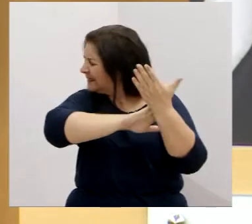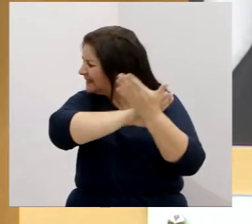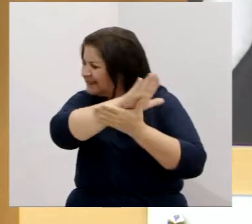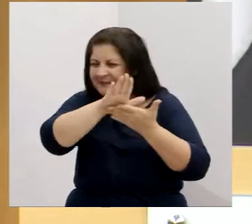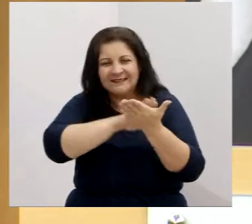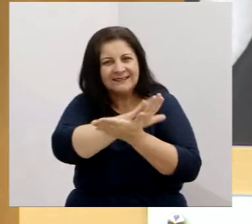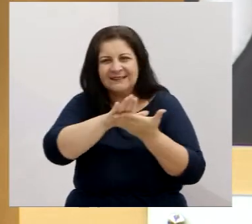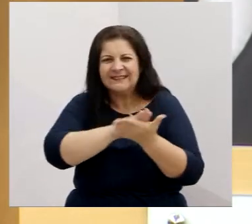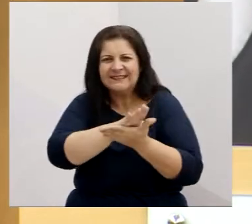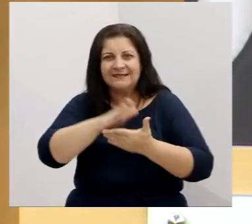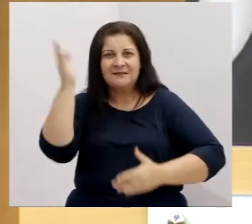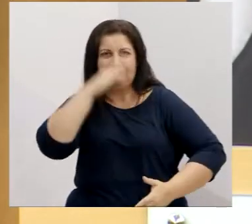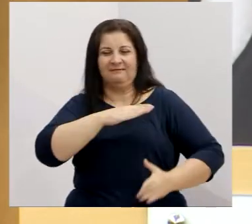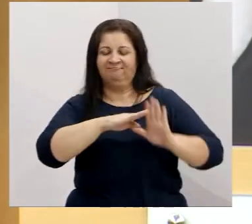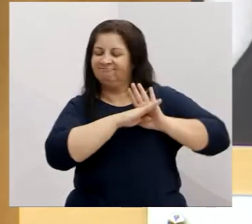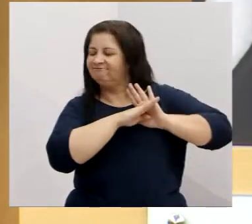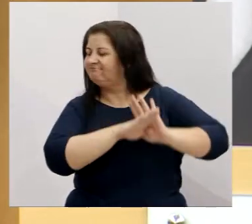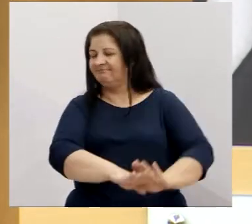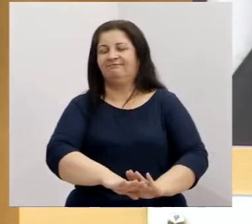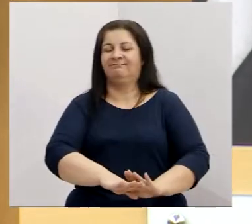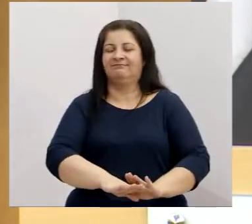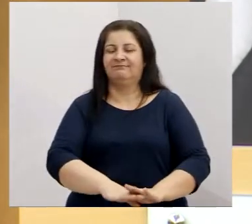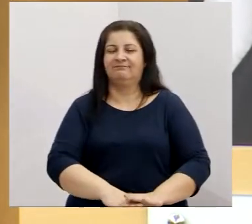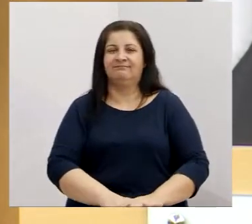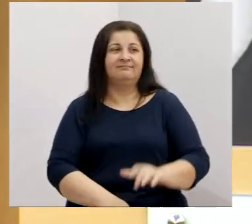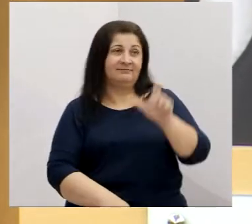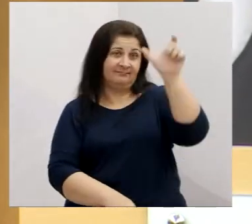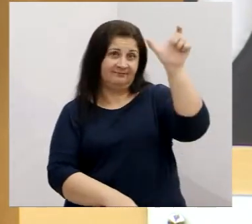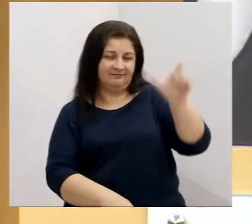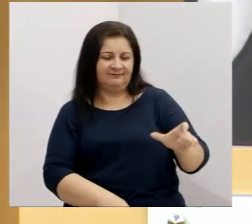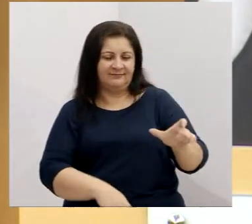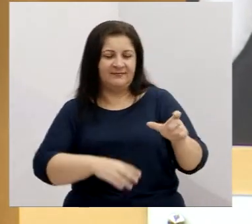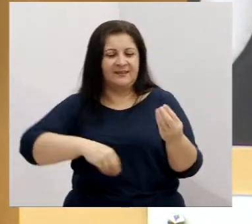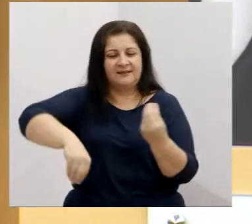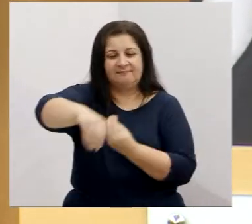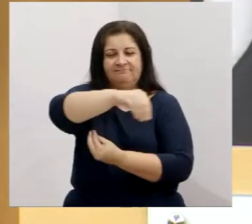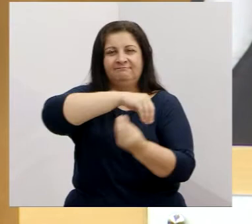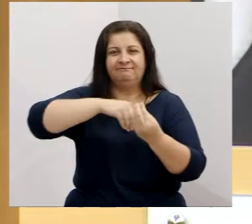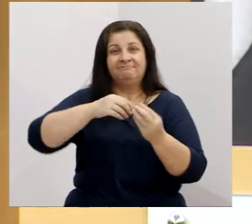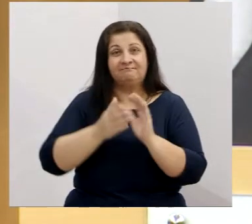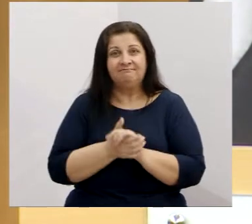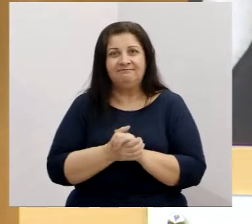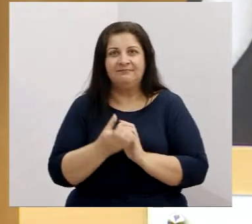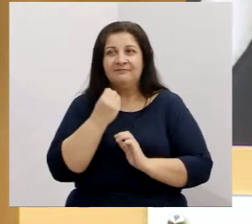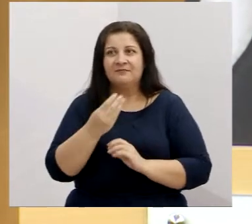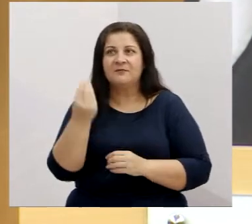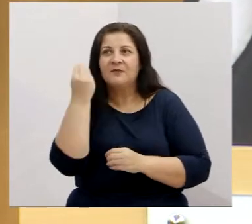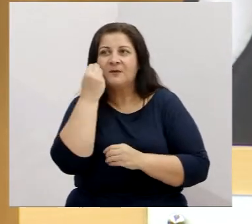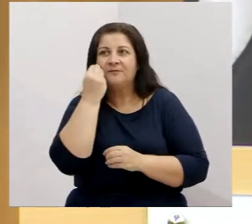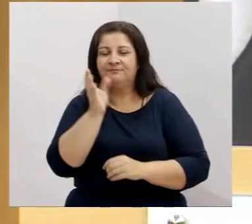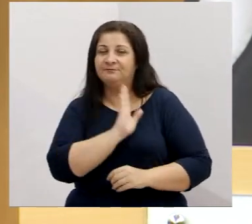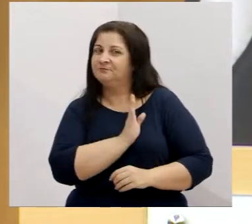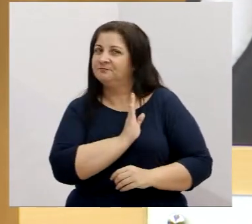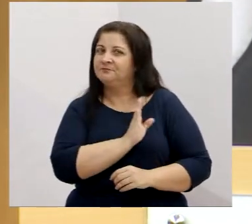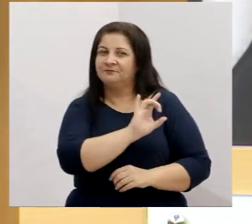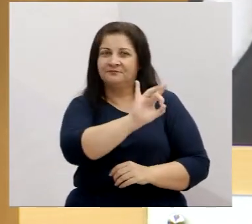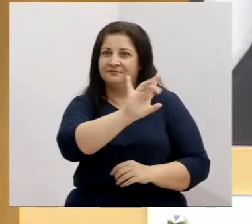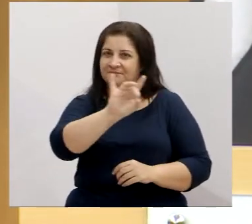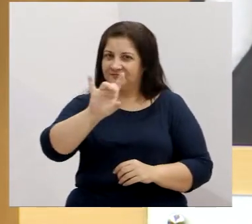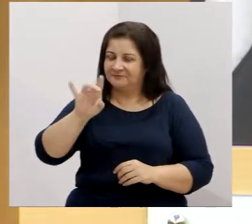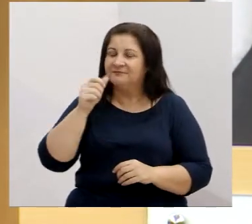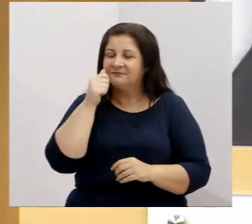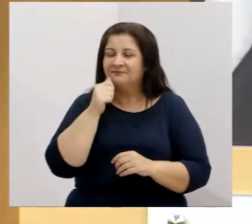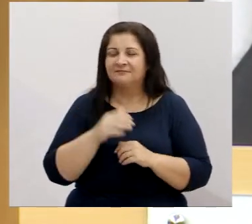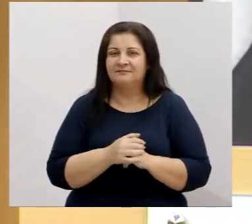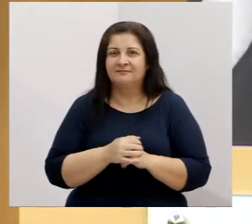nada de mal aconteça a você e aqueles que te cercam tá bom um beijo no coração de cada uma